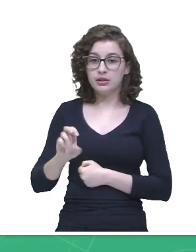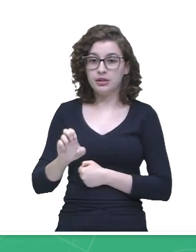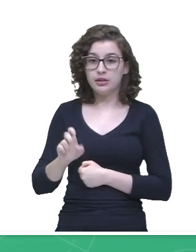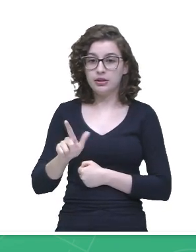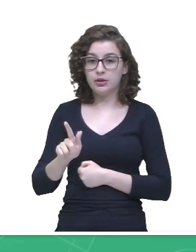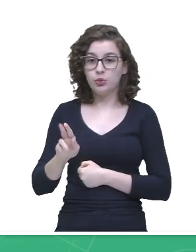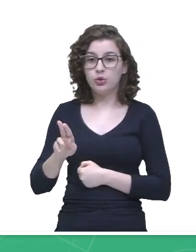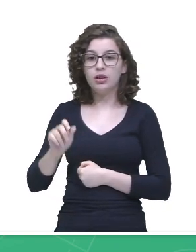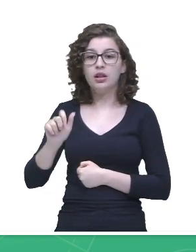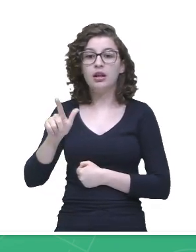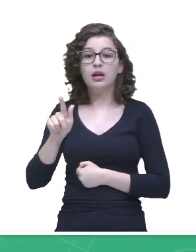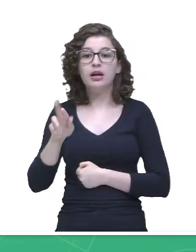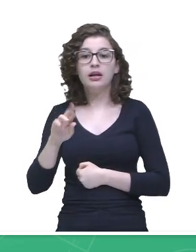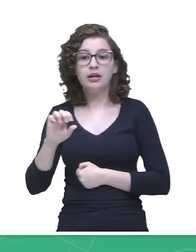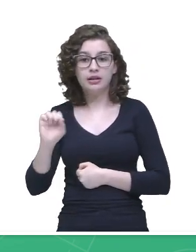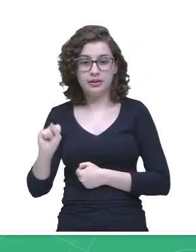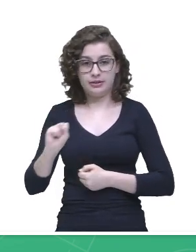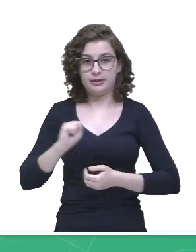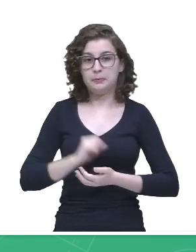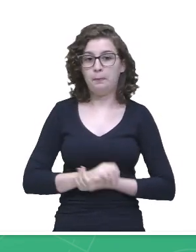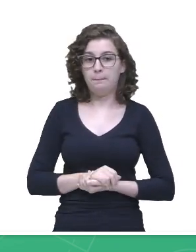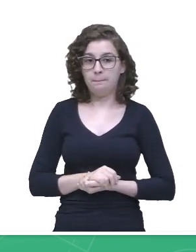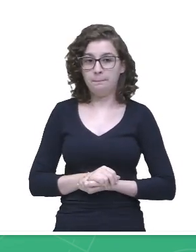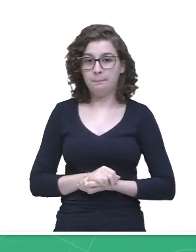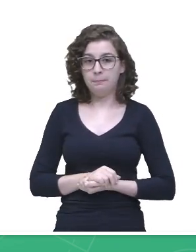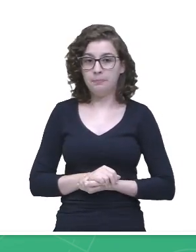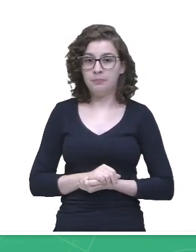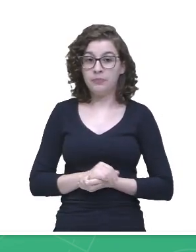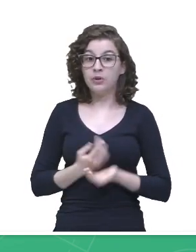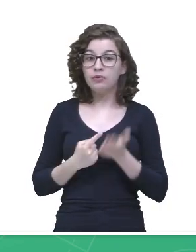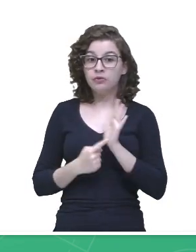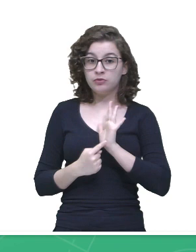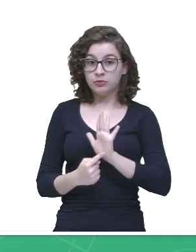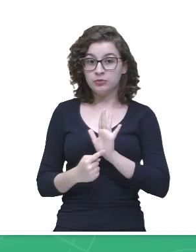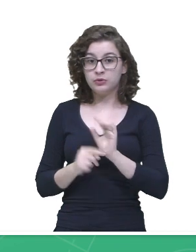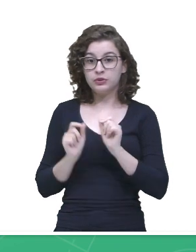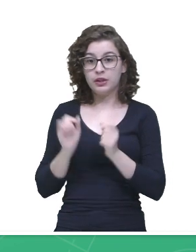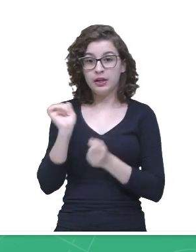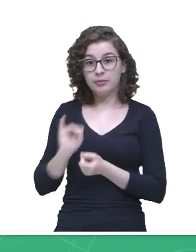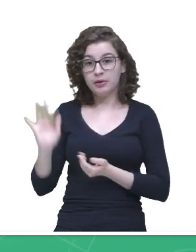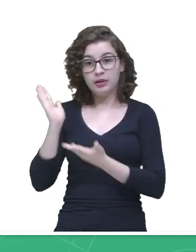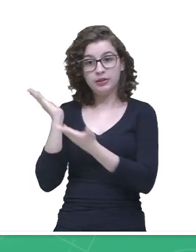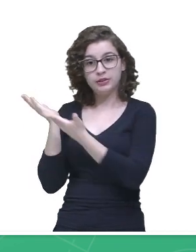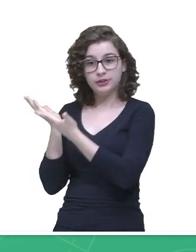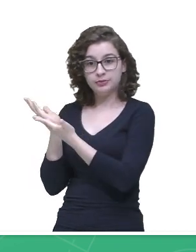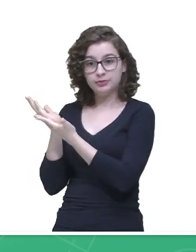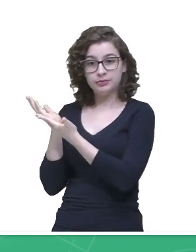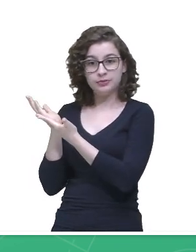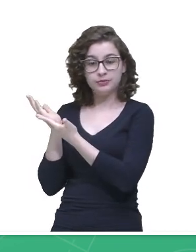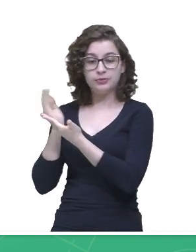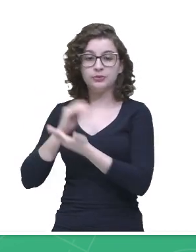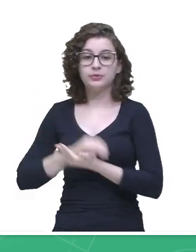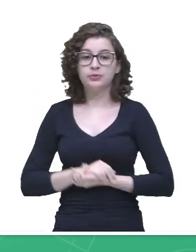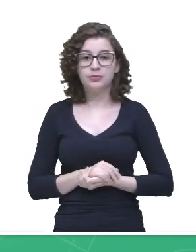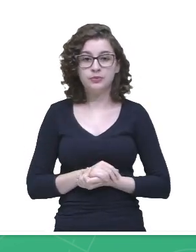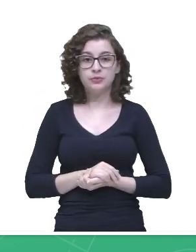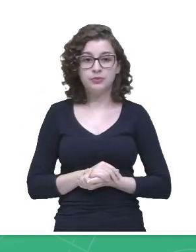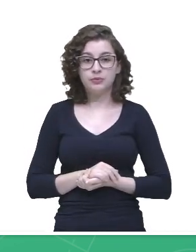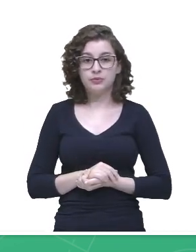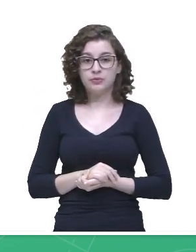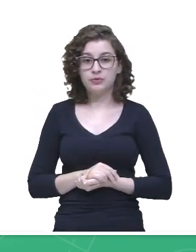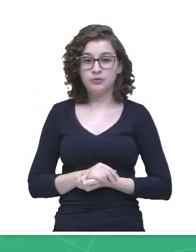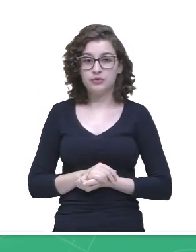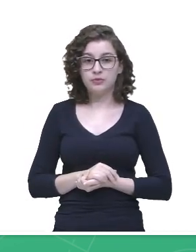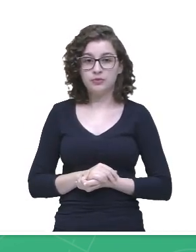Vamos lá. Olha, eu gostaria de começar com vocês com esta imagem aqui. Com esta frase, com este